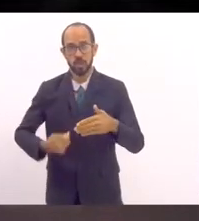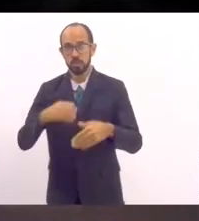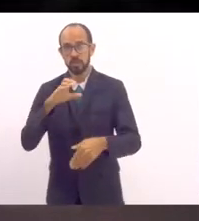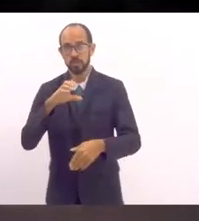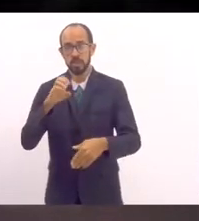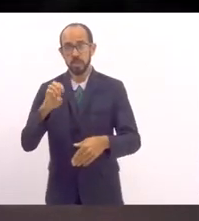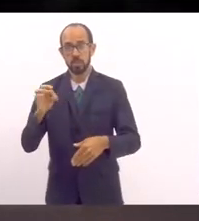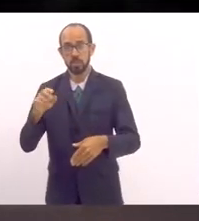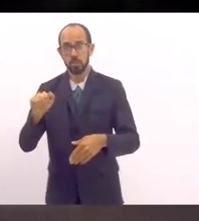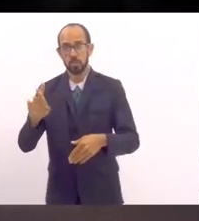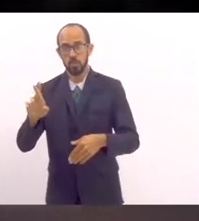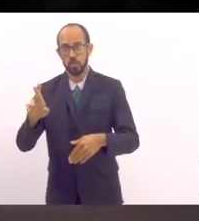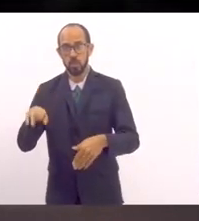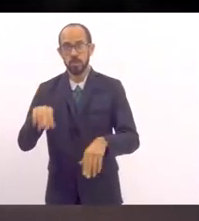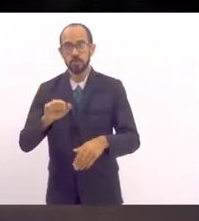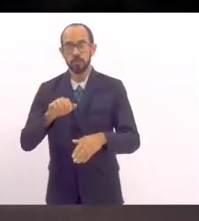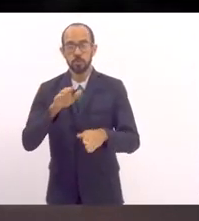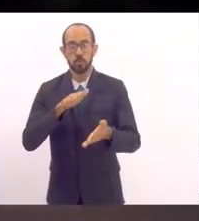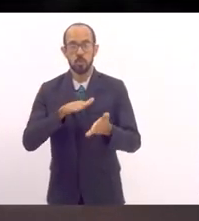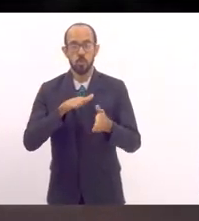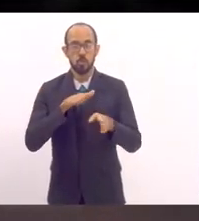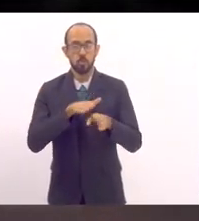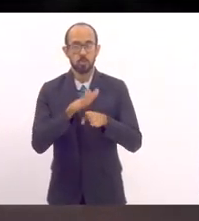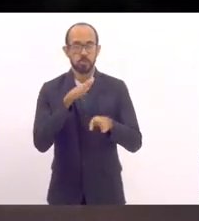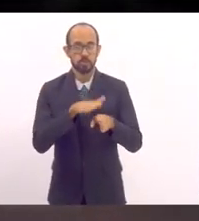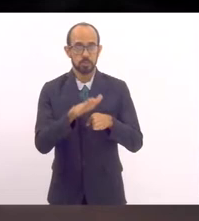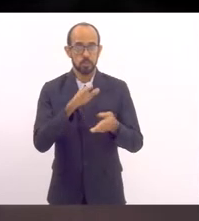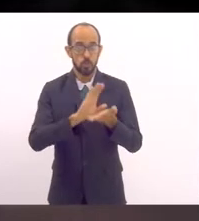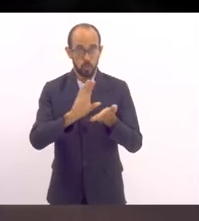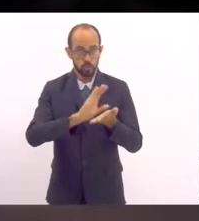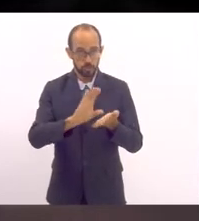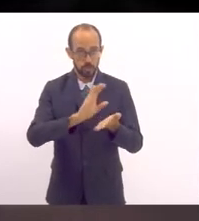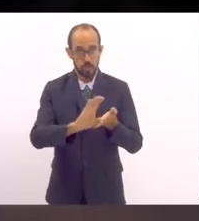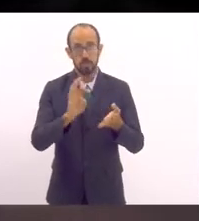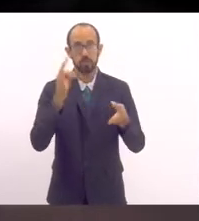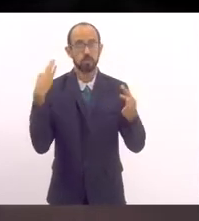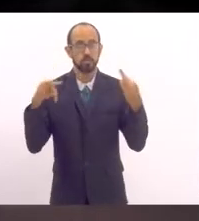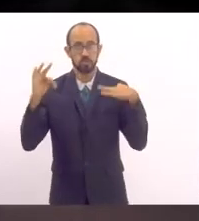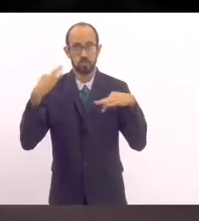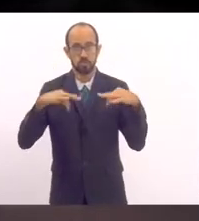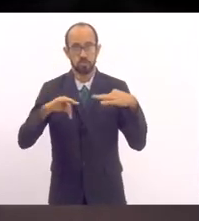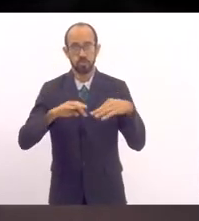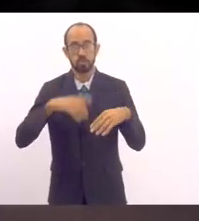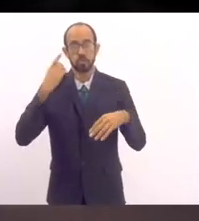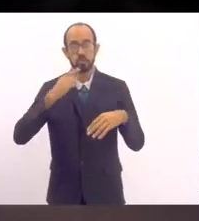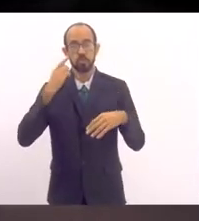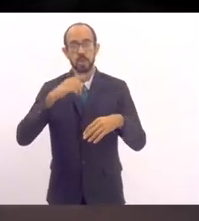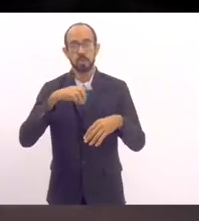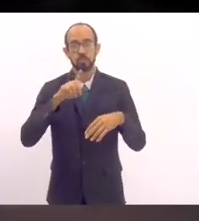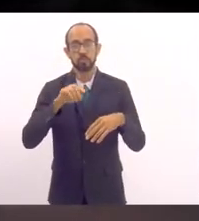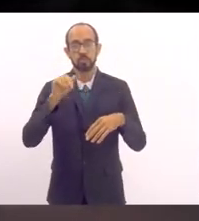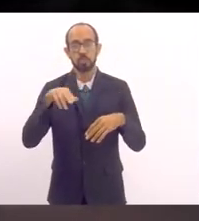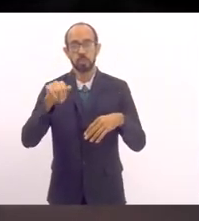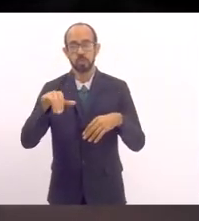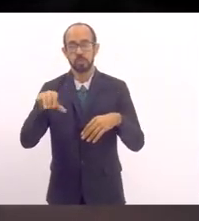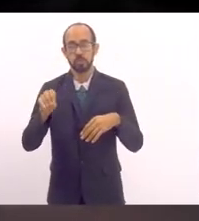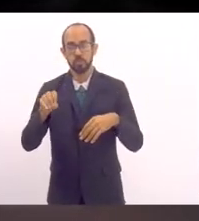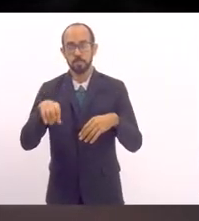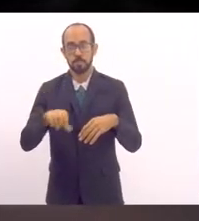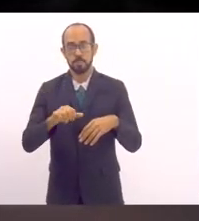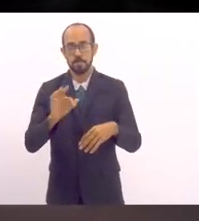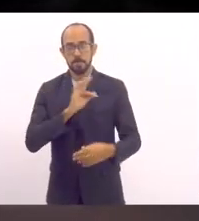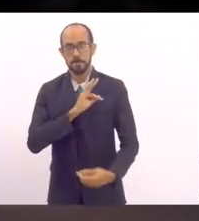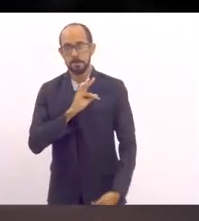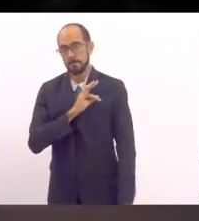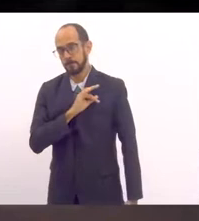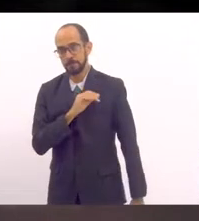Conselho Estadual de Turismo e a Turis Rio. Os deputados Dionísio Lins e Marta Rocha responderam